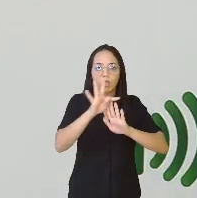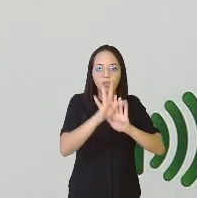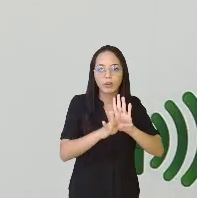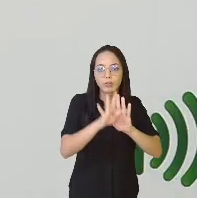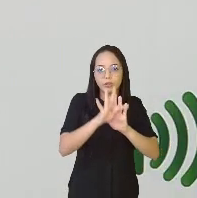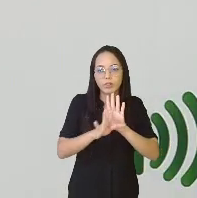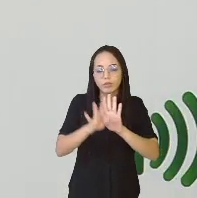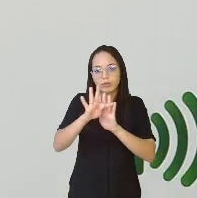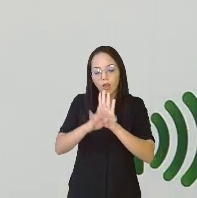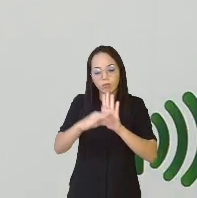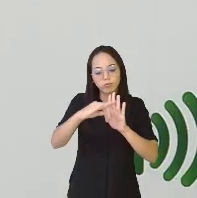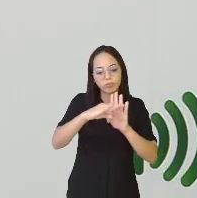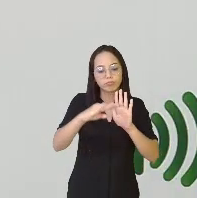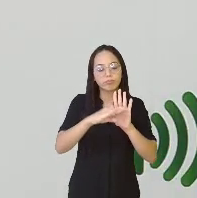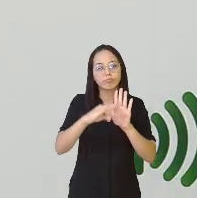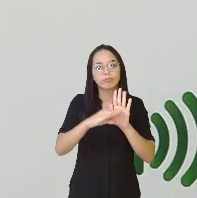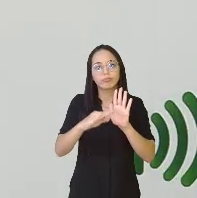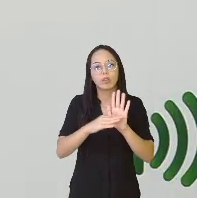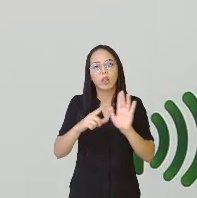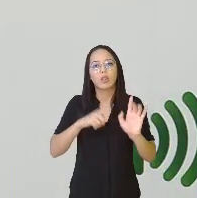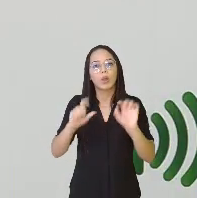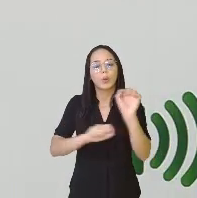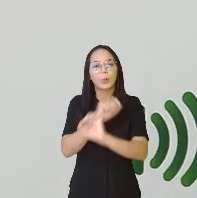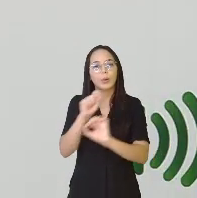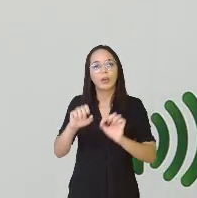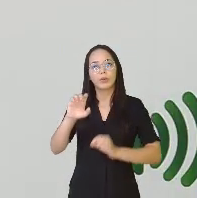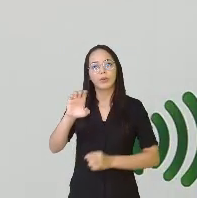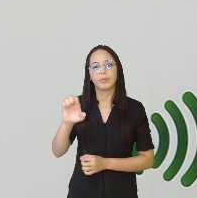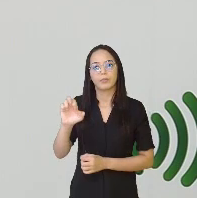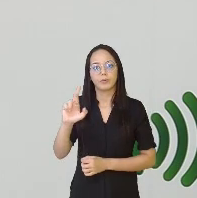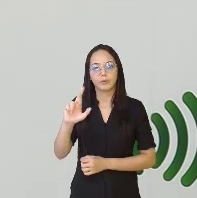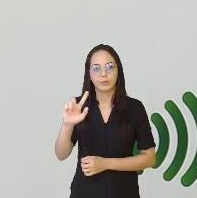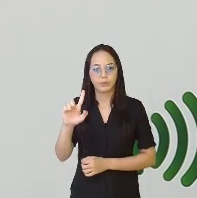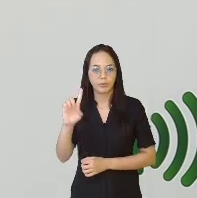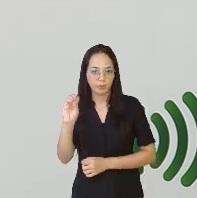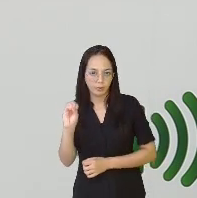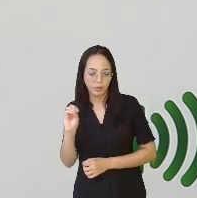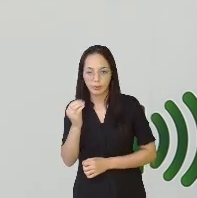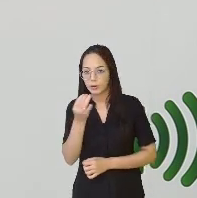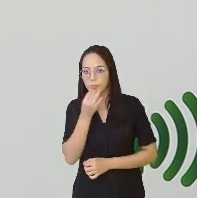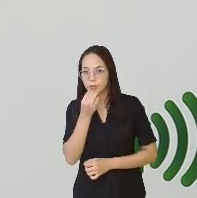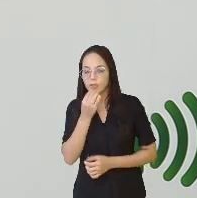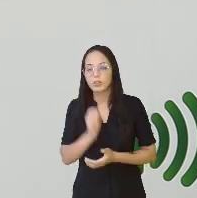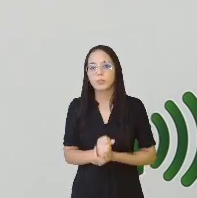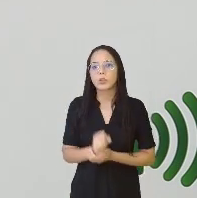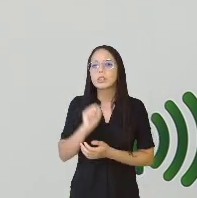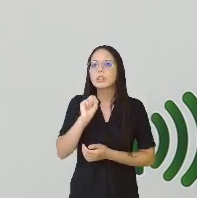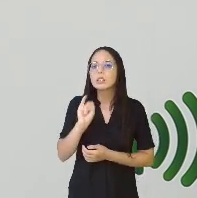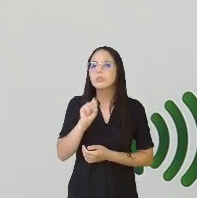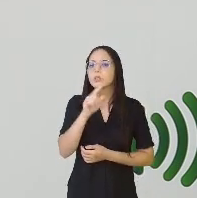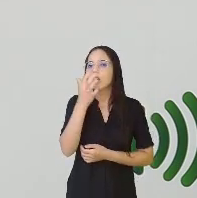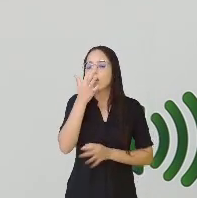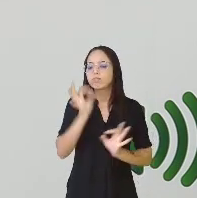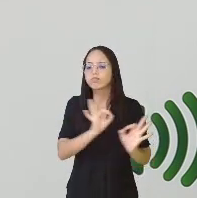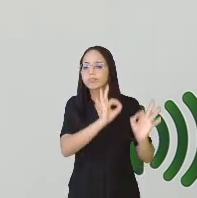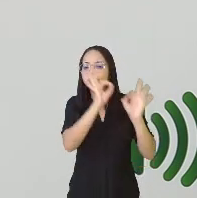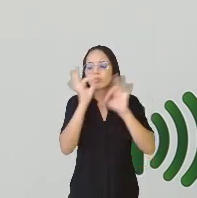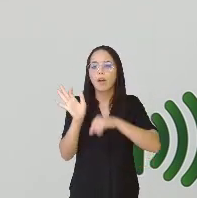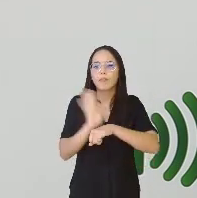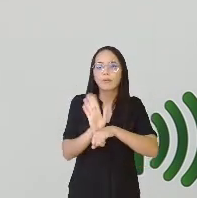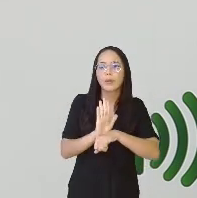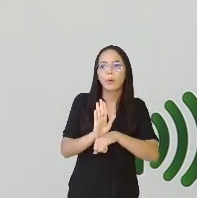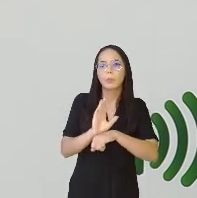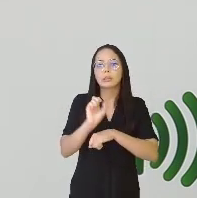eles constituem o enredo dessa história. Por exemplo, se você assiste um filme, se você assiste uma